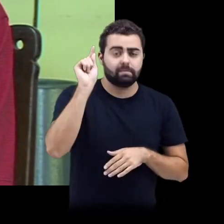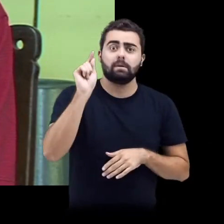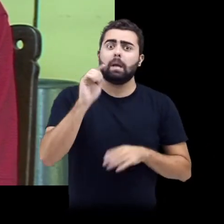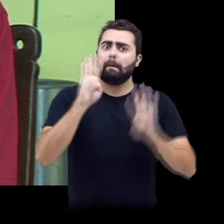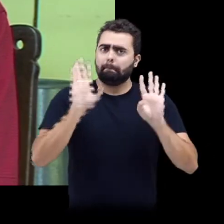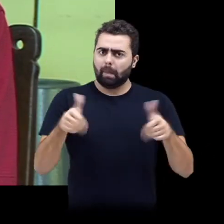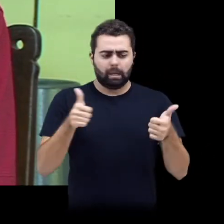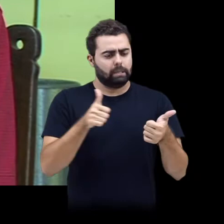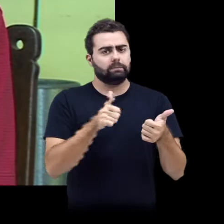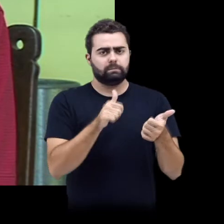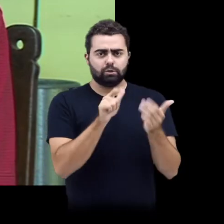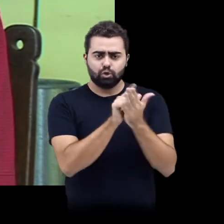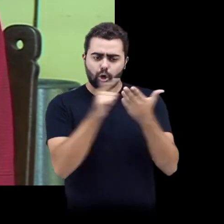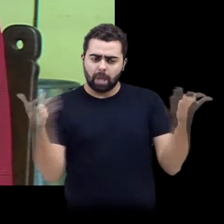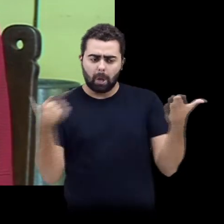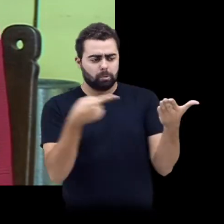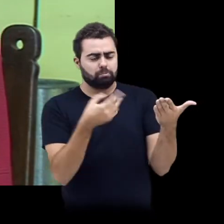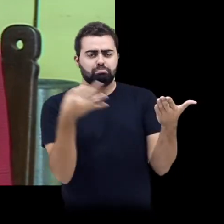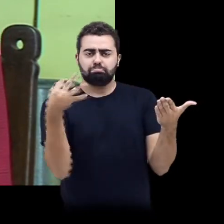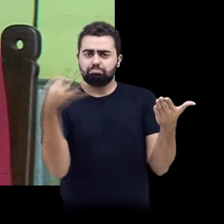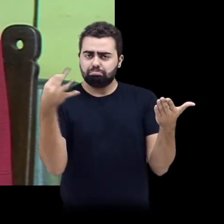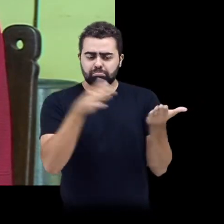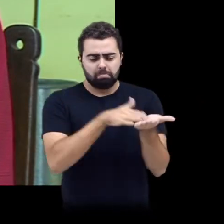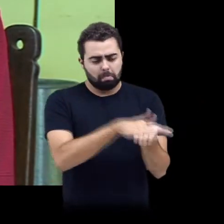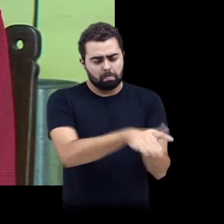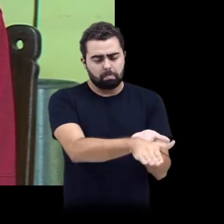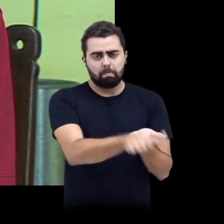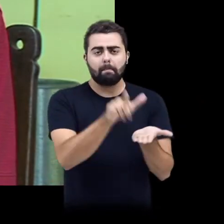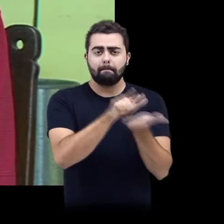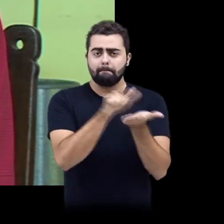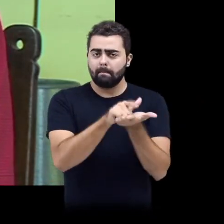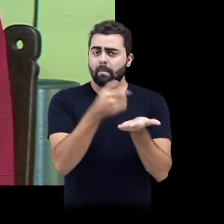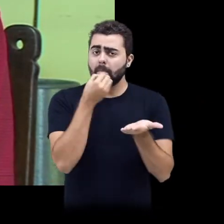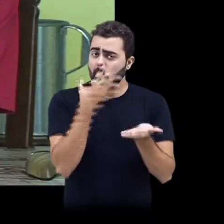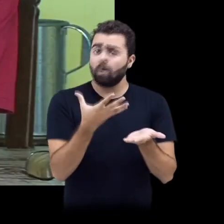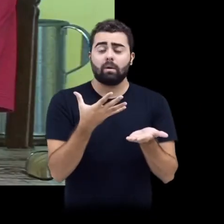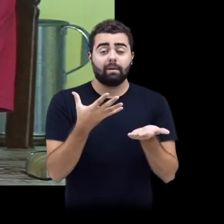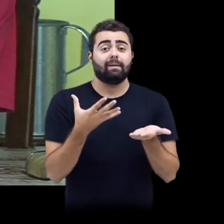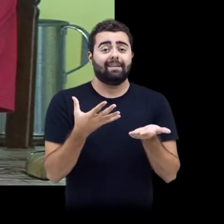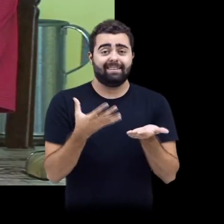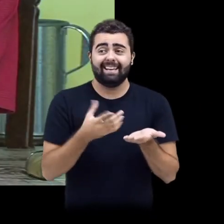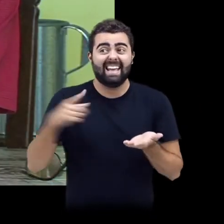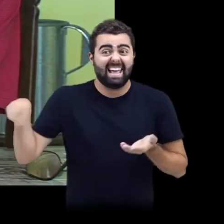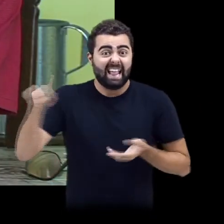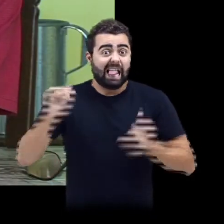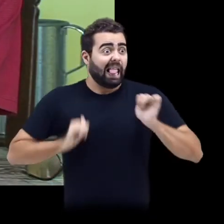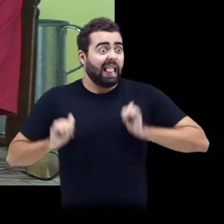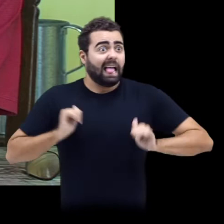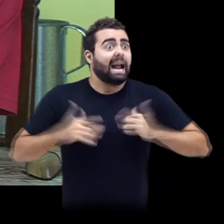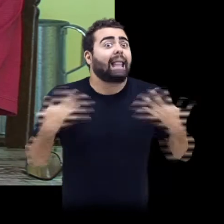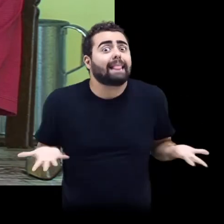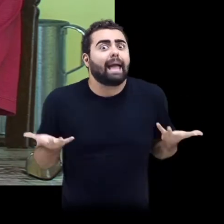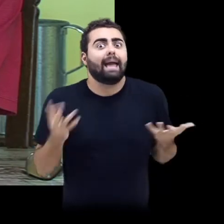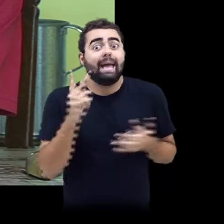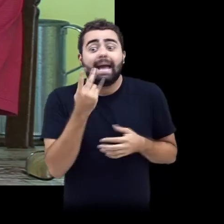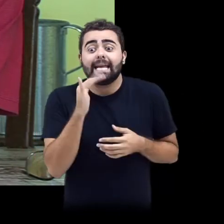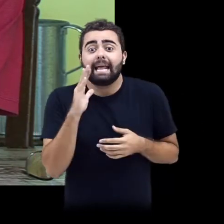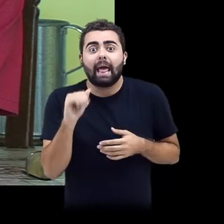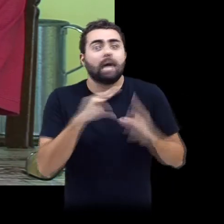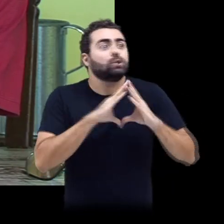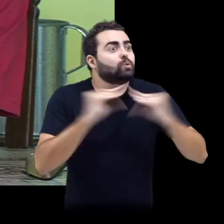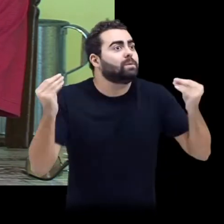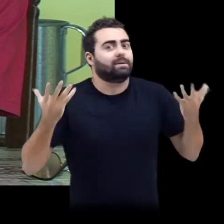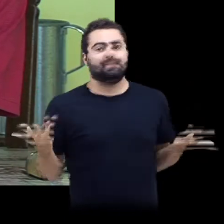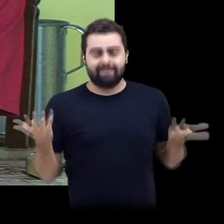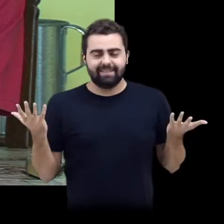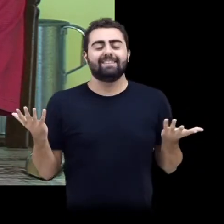bom, com tudo. E eles só faltavam morrer porque não conseguiam chegar. Porque ele tinha muito o que entregar para eles,